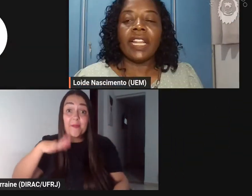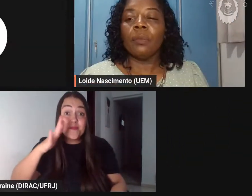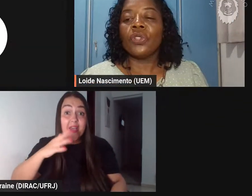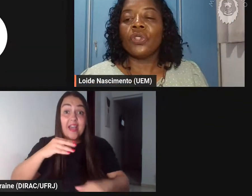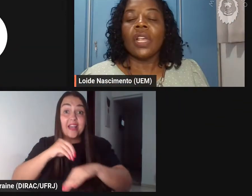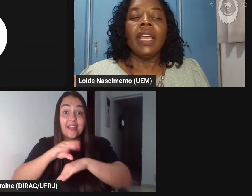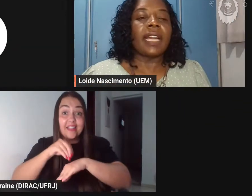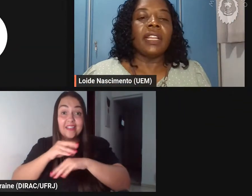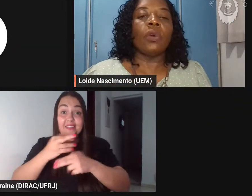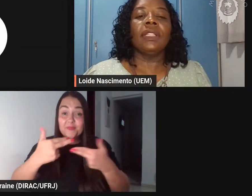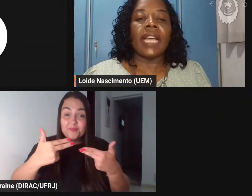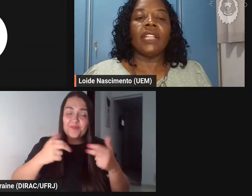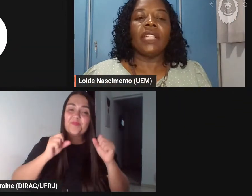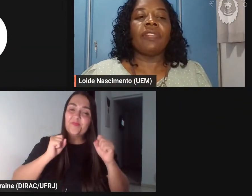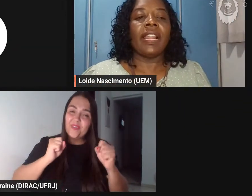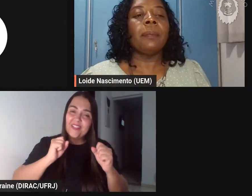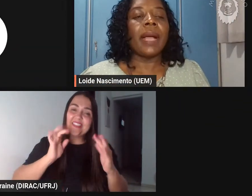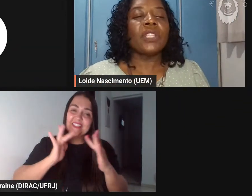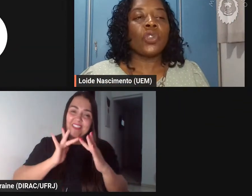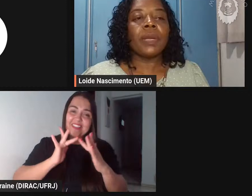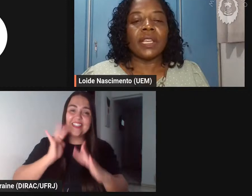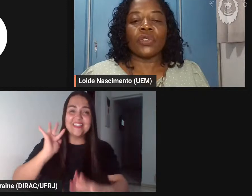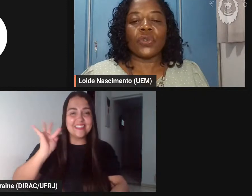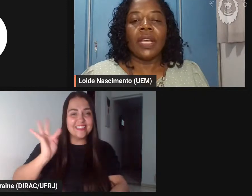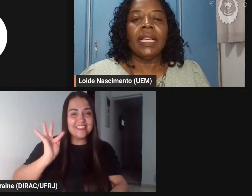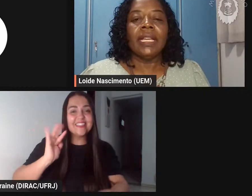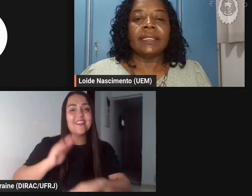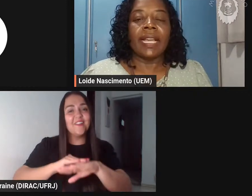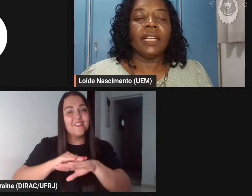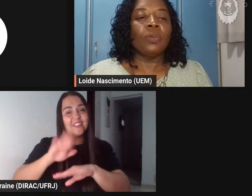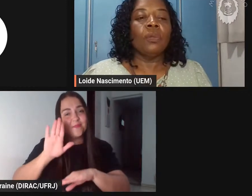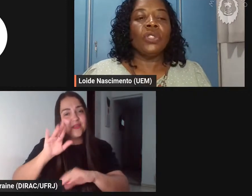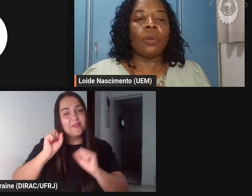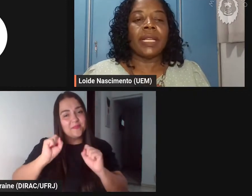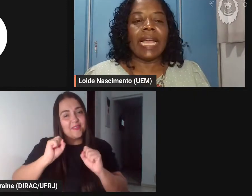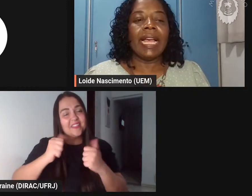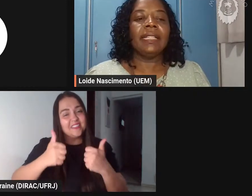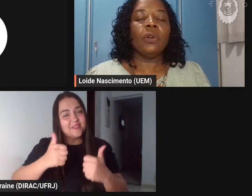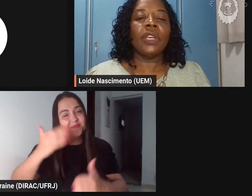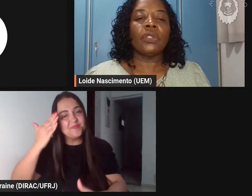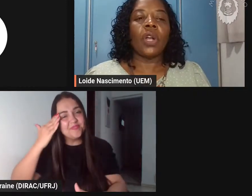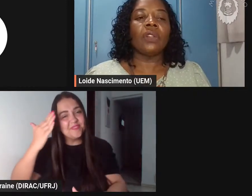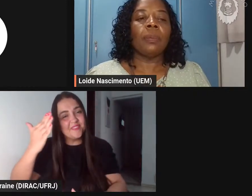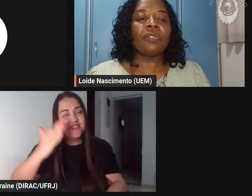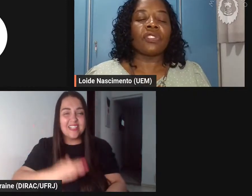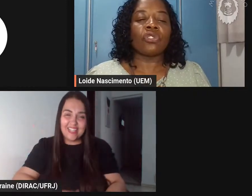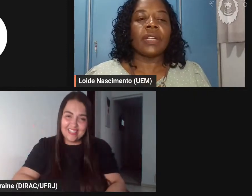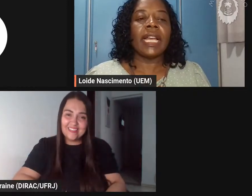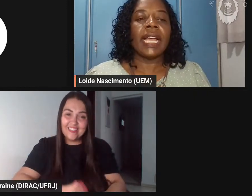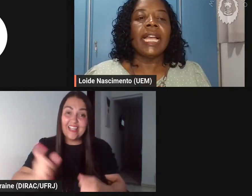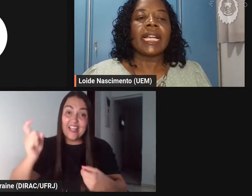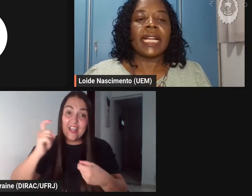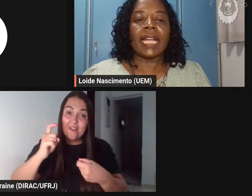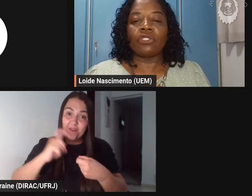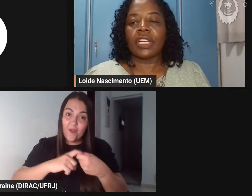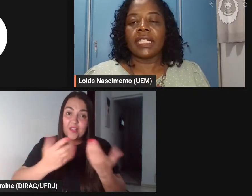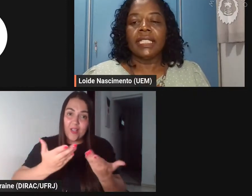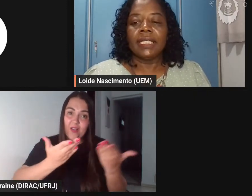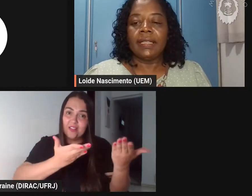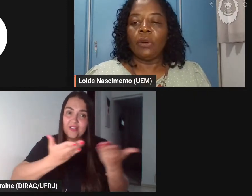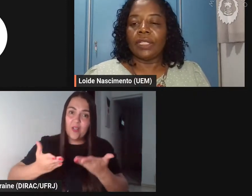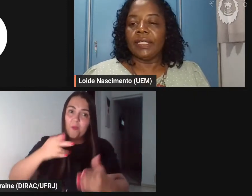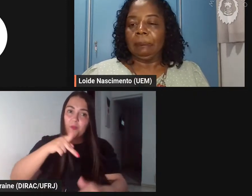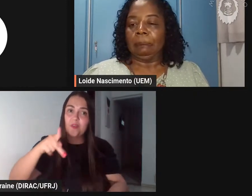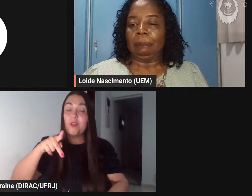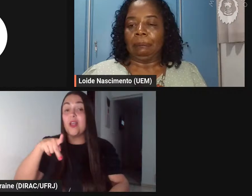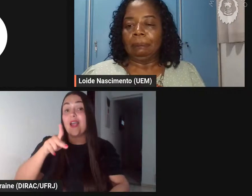poderemos entrar em contato e falar mais sobre isso certo muito obrigada eu retorno a professora Kátia